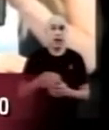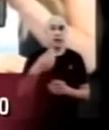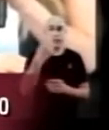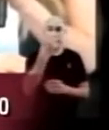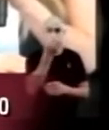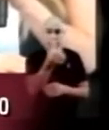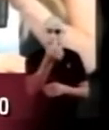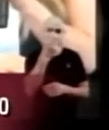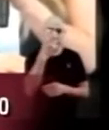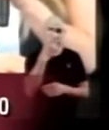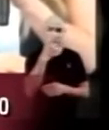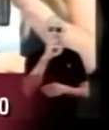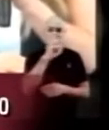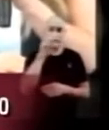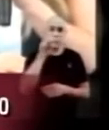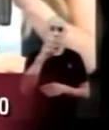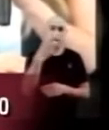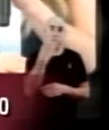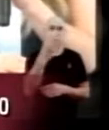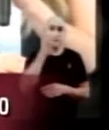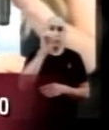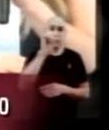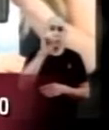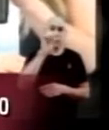605.385 casos negativos e